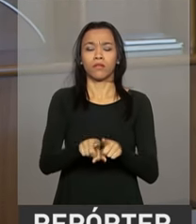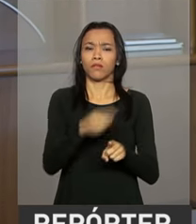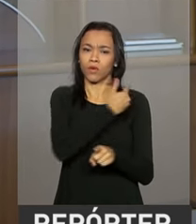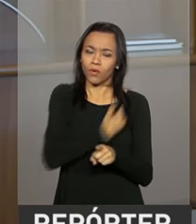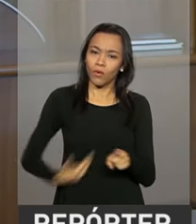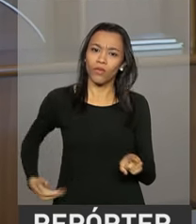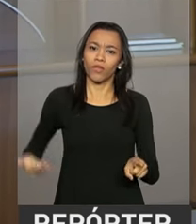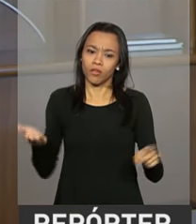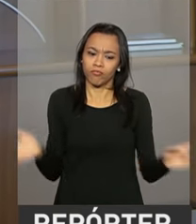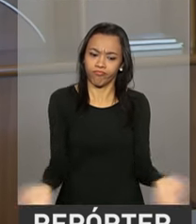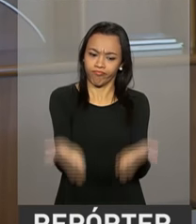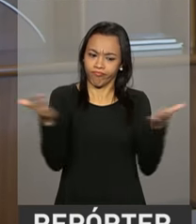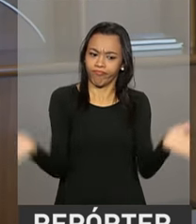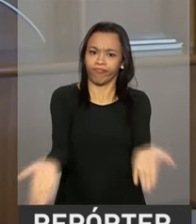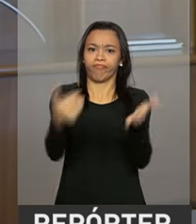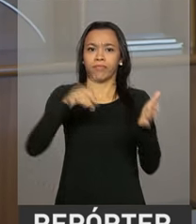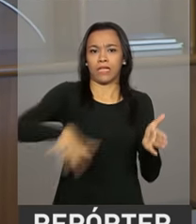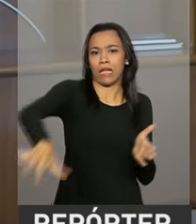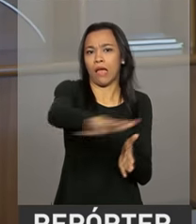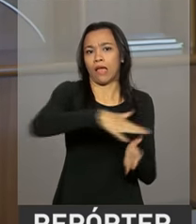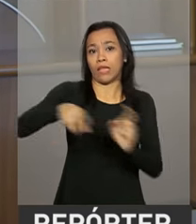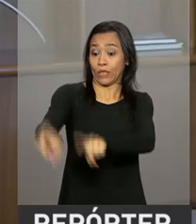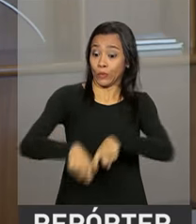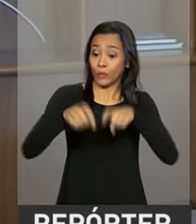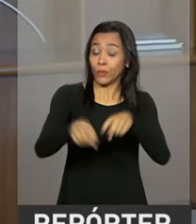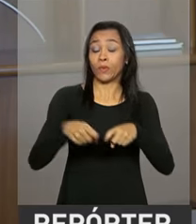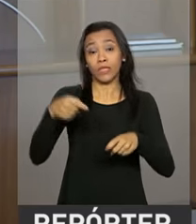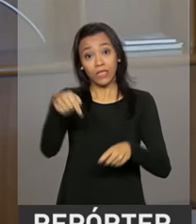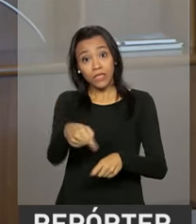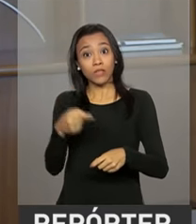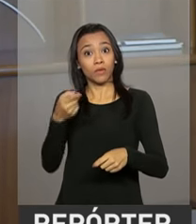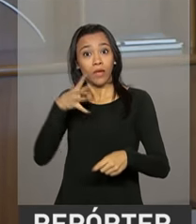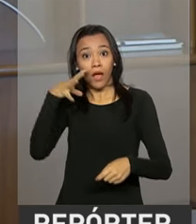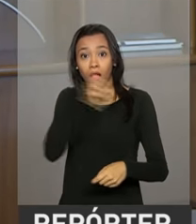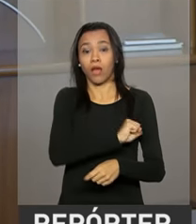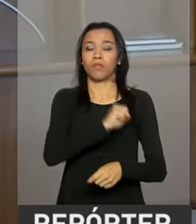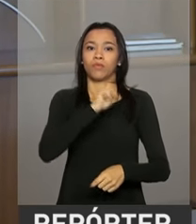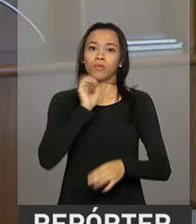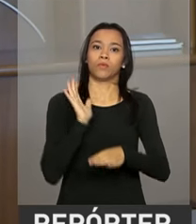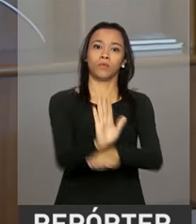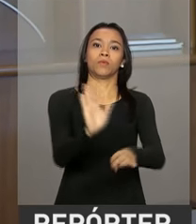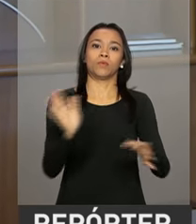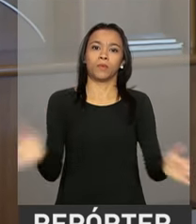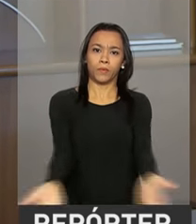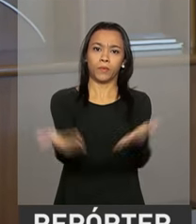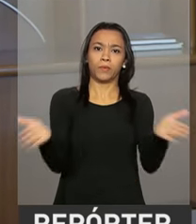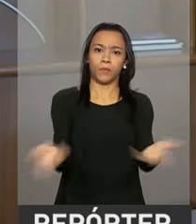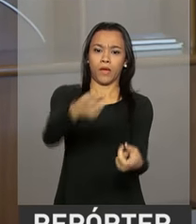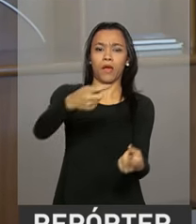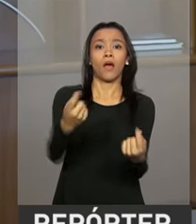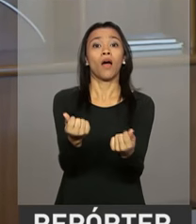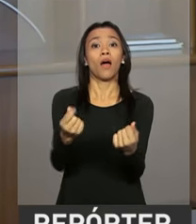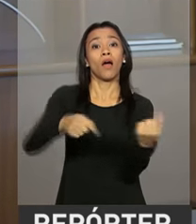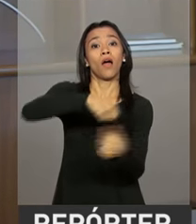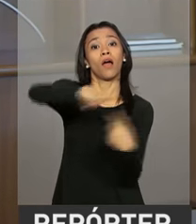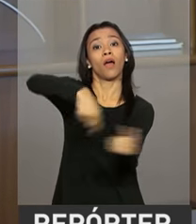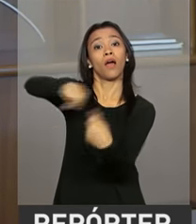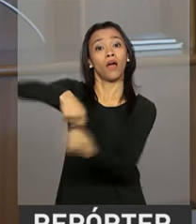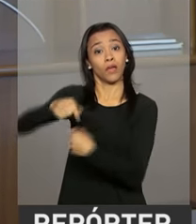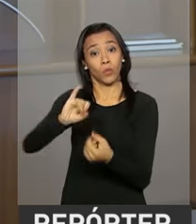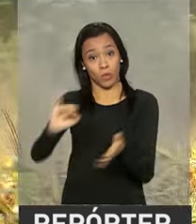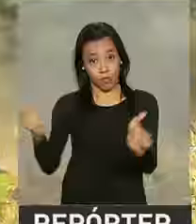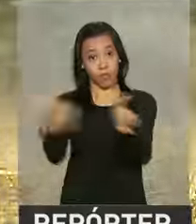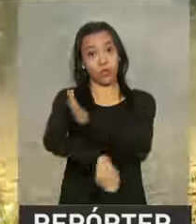investe na agricultura, ele dá parâmetros e dá retorno rápido em termos de receita para o